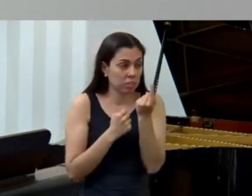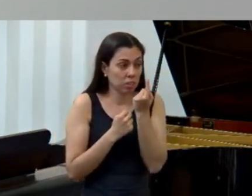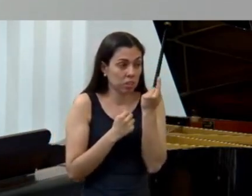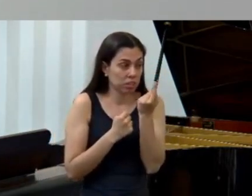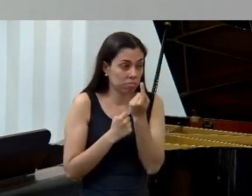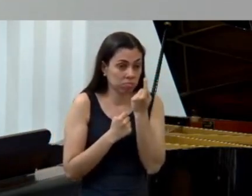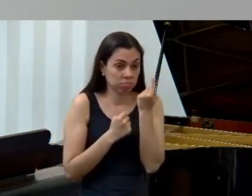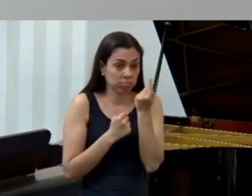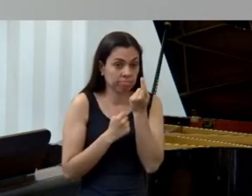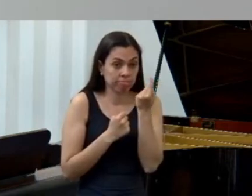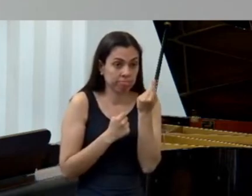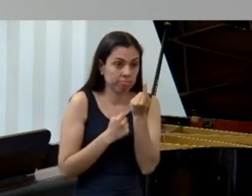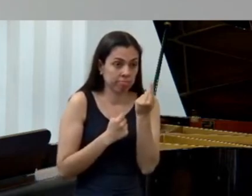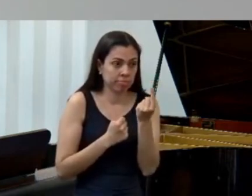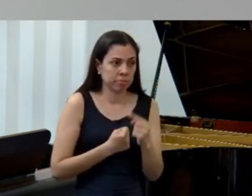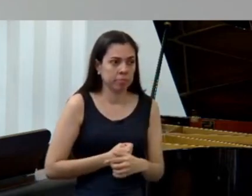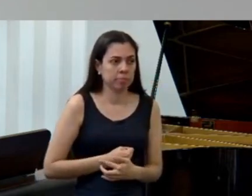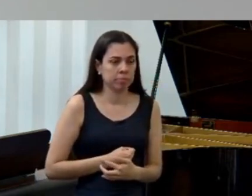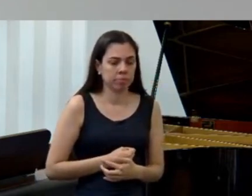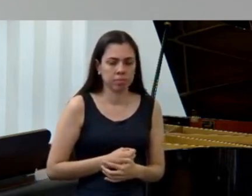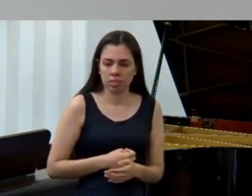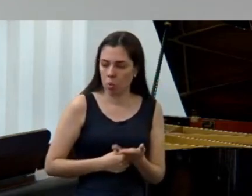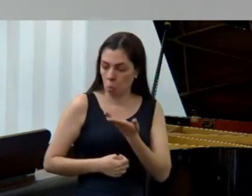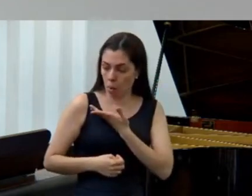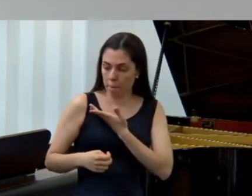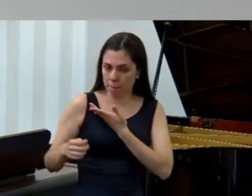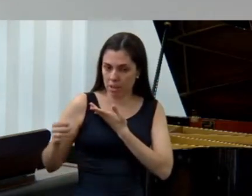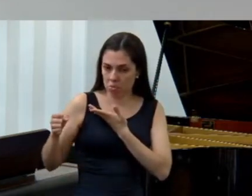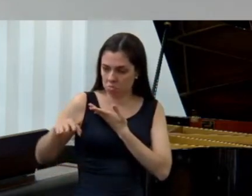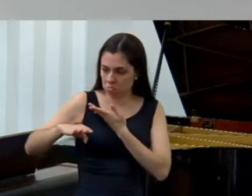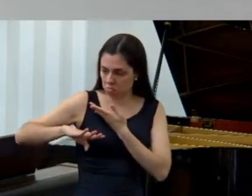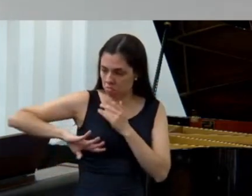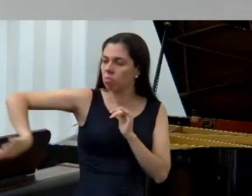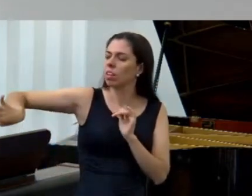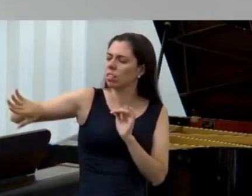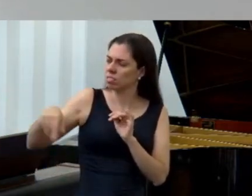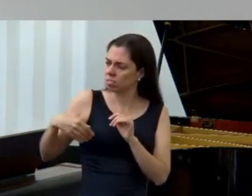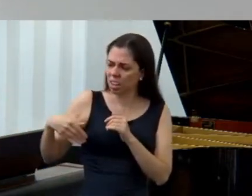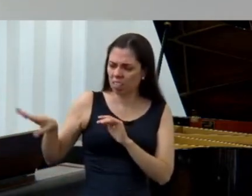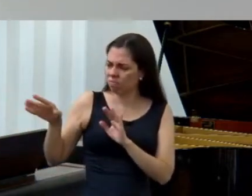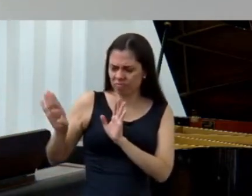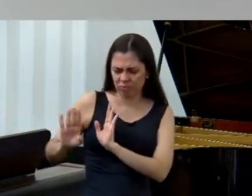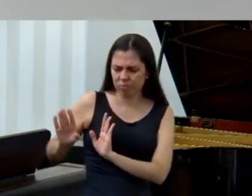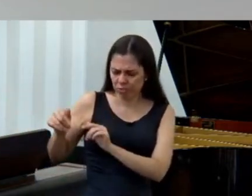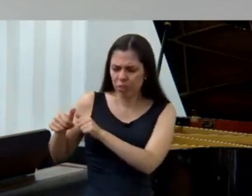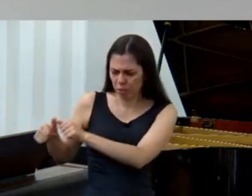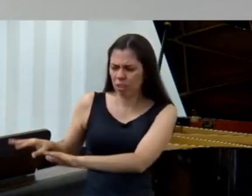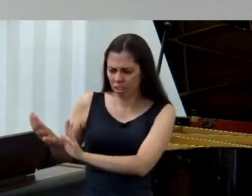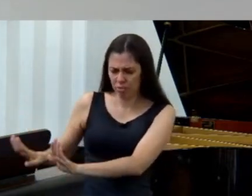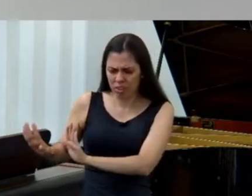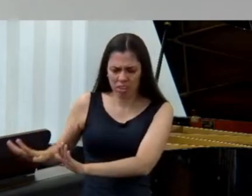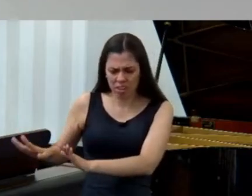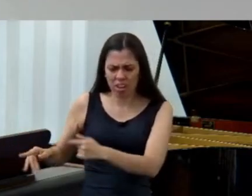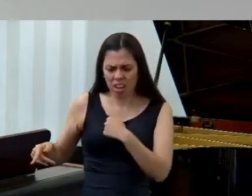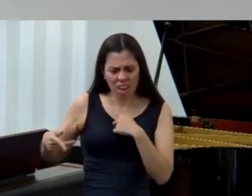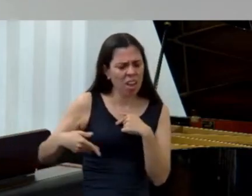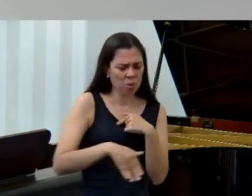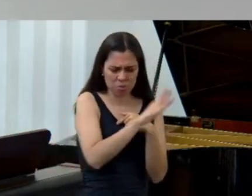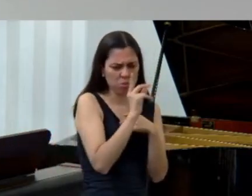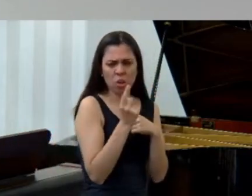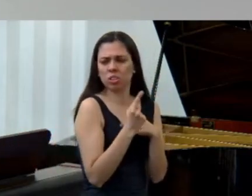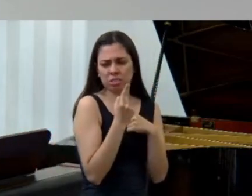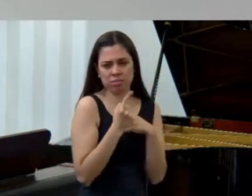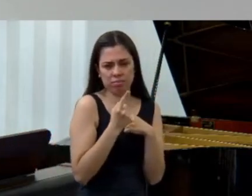Ele deixa o moço dele em Berseba. Em momentos na nossa vida que a gente quer ficar sozinho. E tem momentos que são